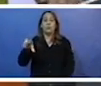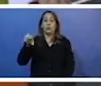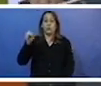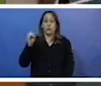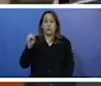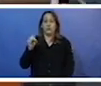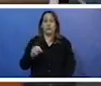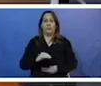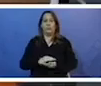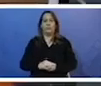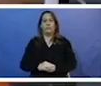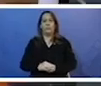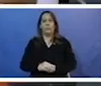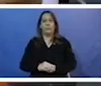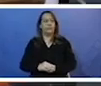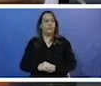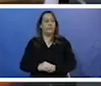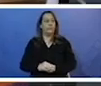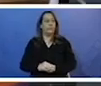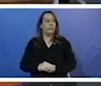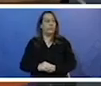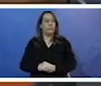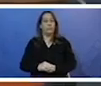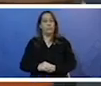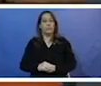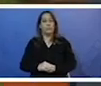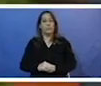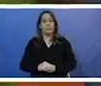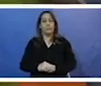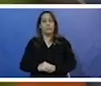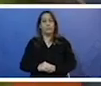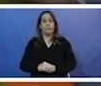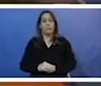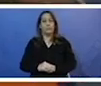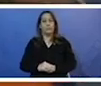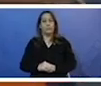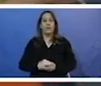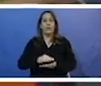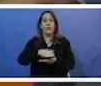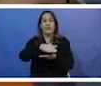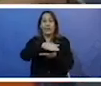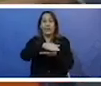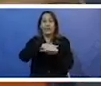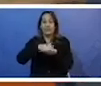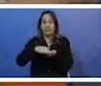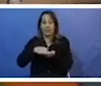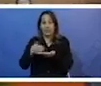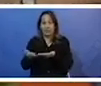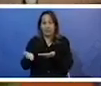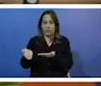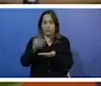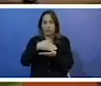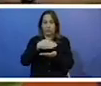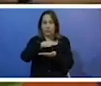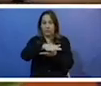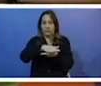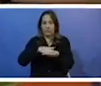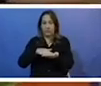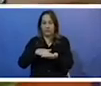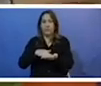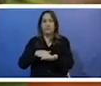lá escrever, certo? As capas dos livros, presta atenção nesse parágrafo, de cordel